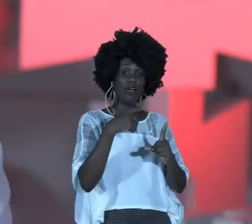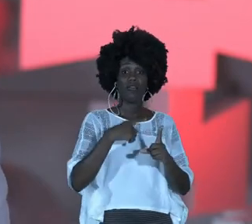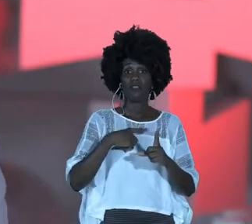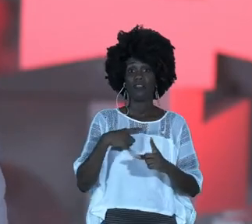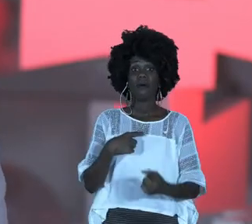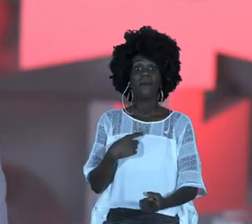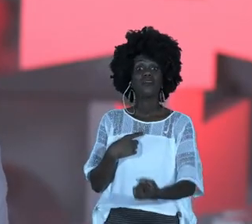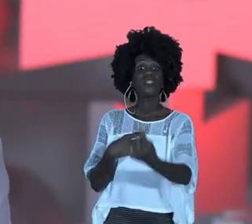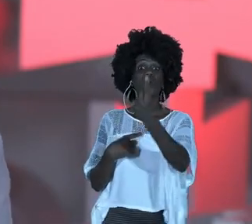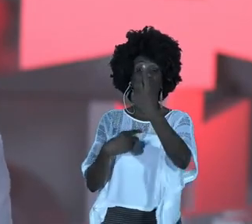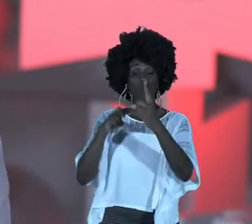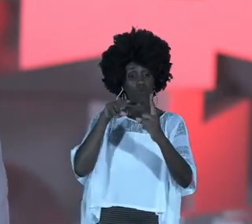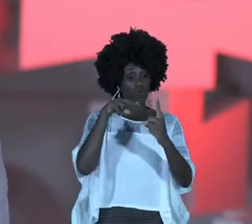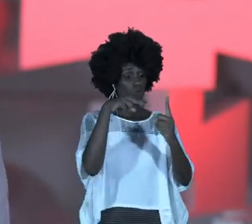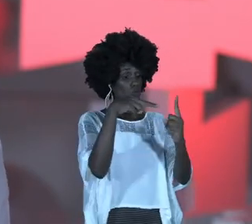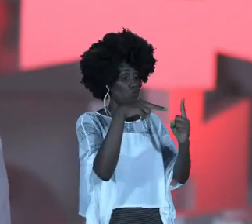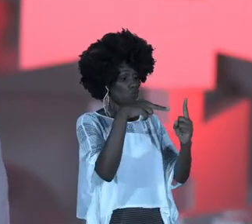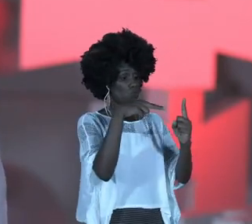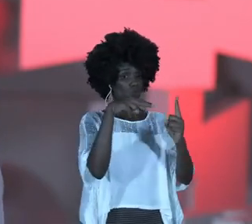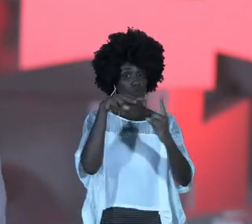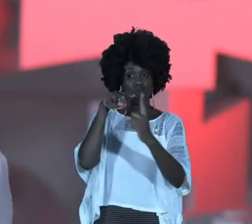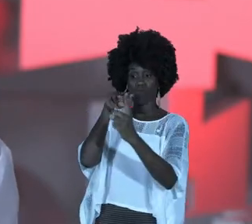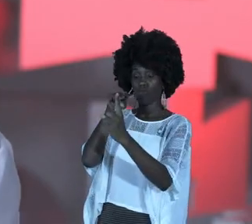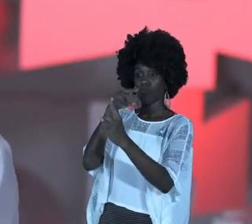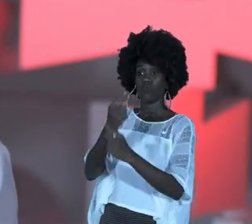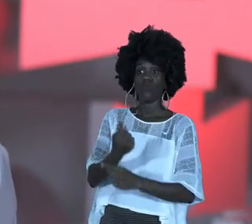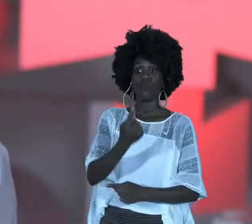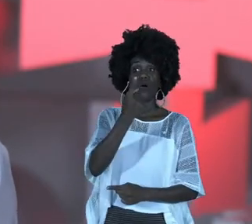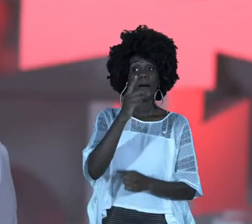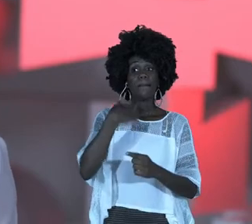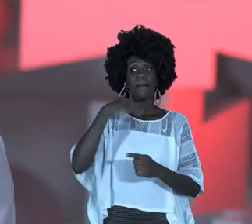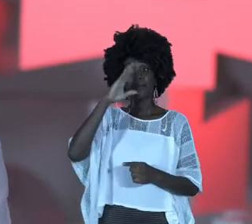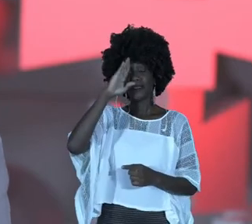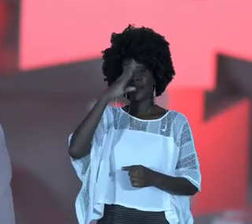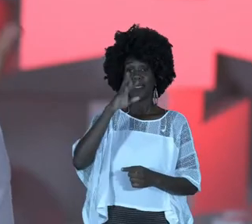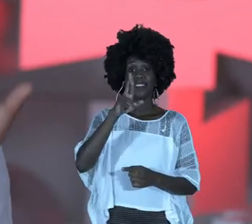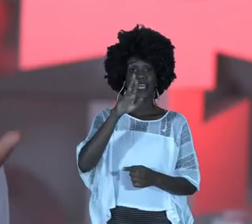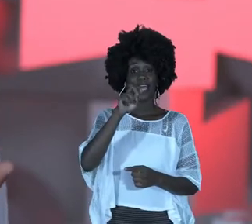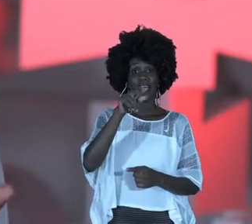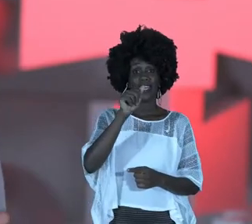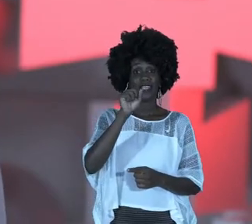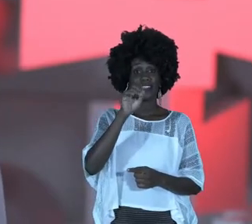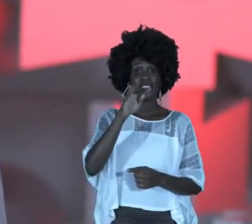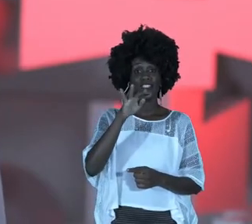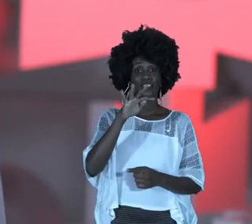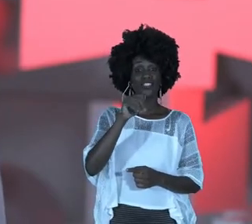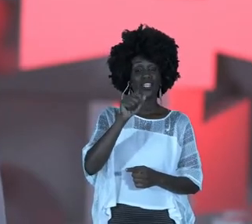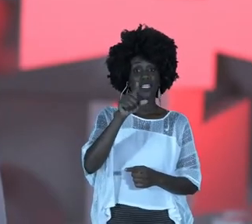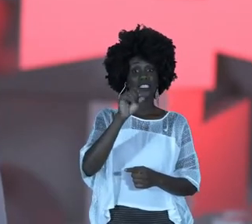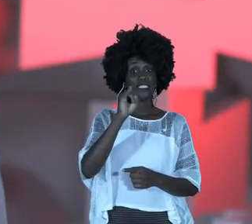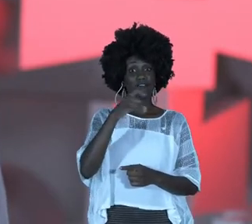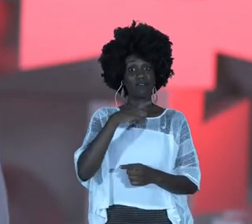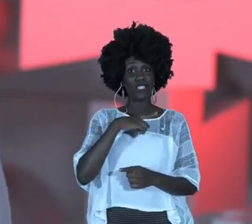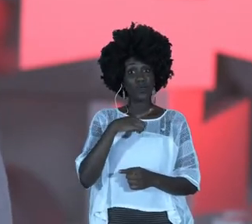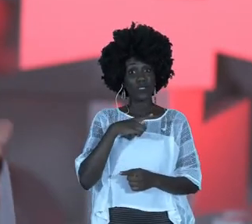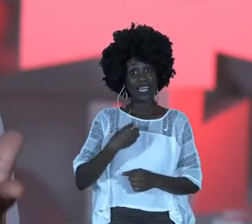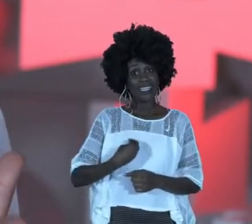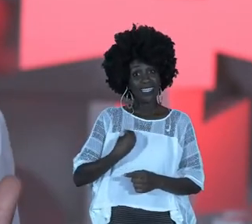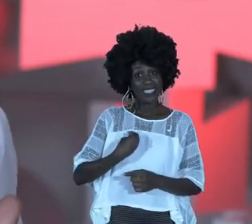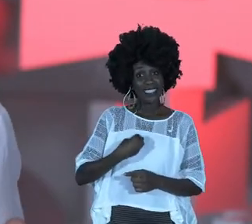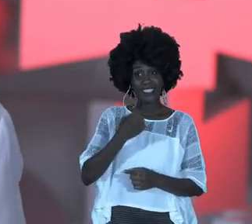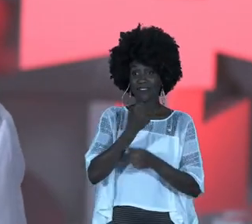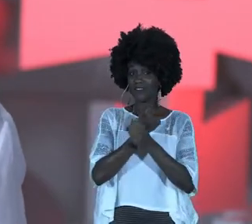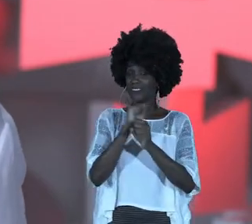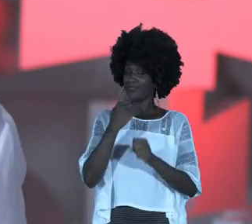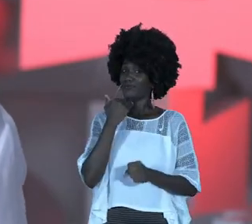tem um ponto único de vista, principalmente a renascentista. Se você não se coloca naquele ponto, você não usufrui